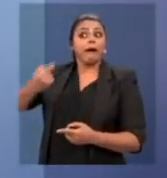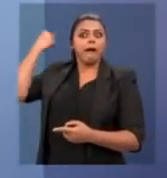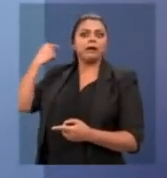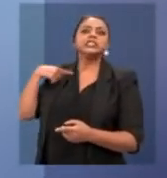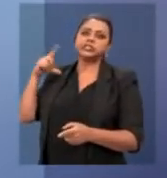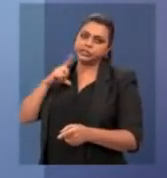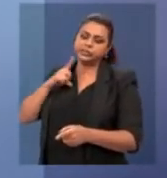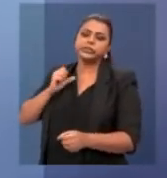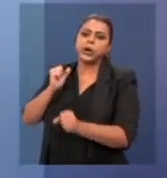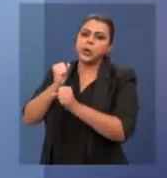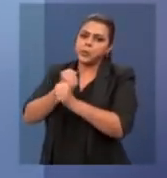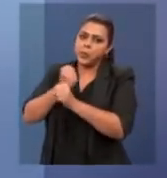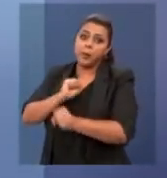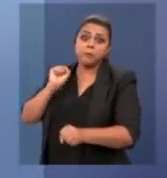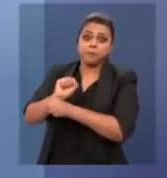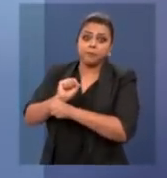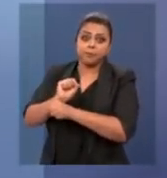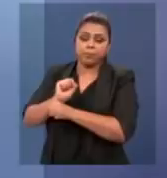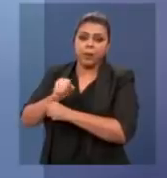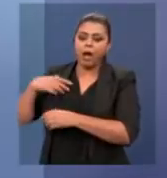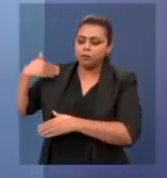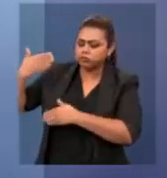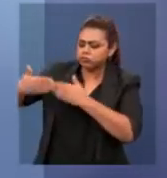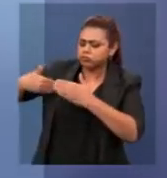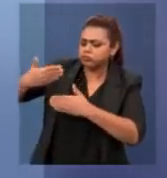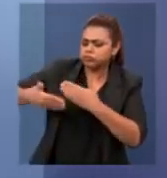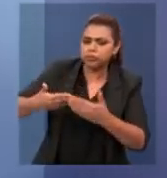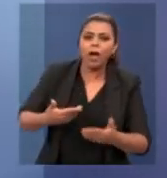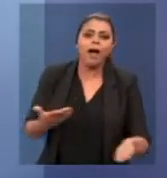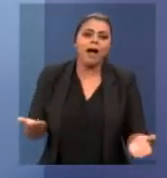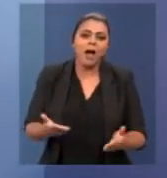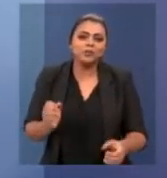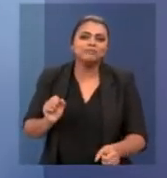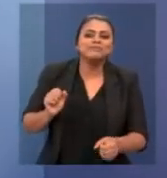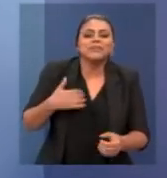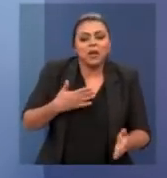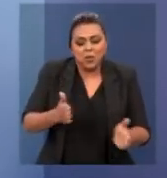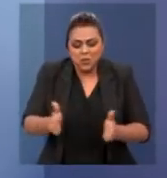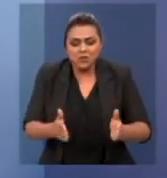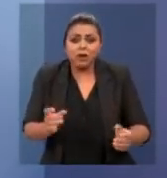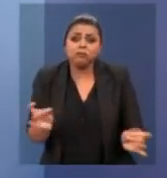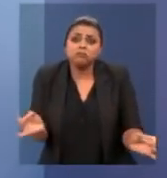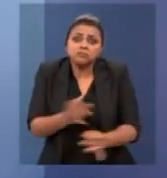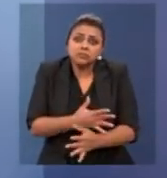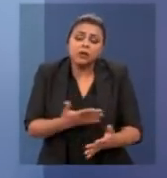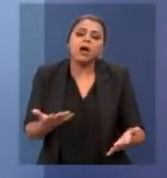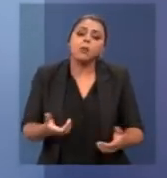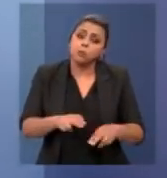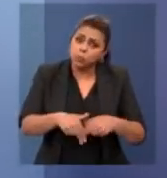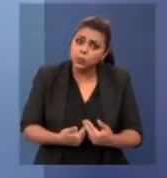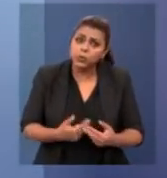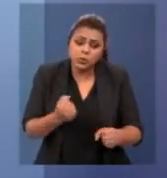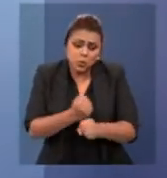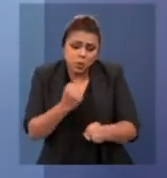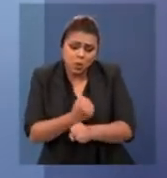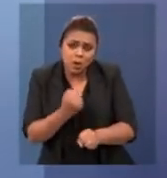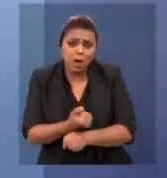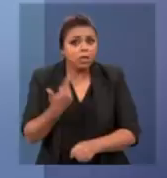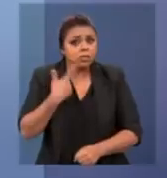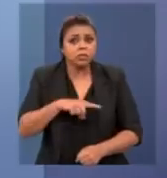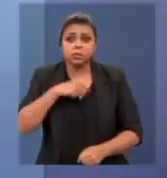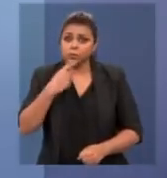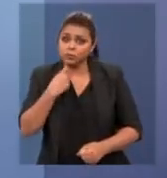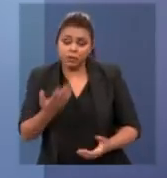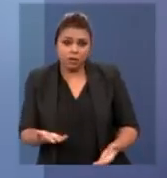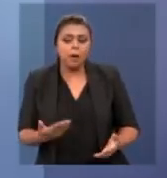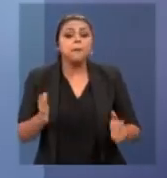de concluí-las o problema é que o atual governo não deu sequência a muitas dessas obras e eu se tiver oportunidade de governar